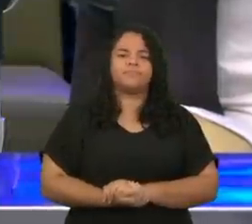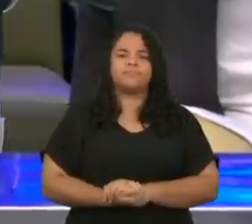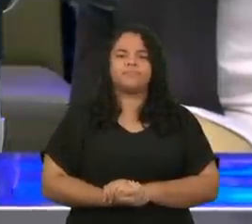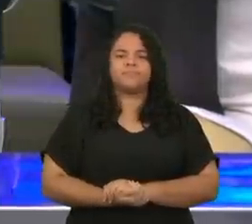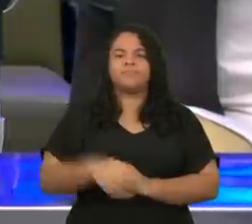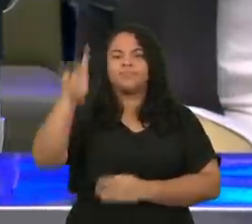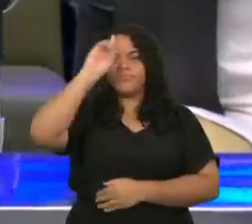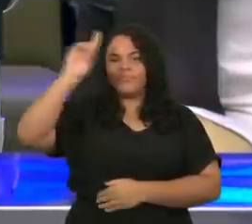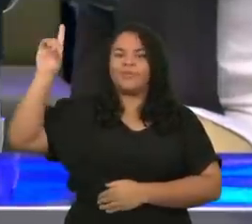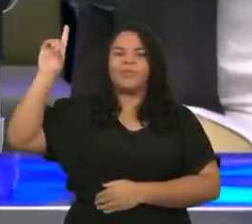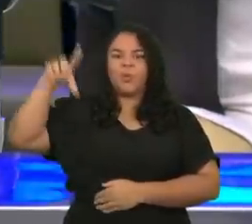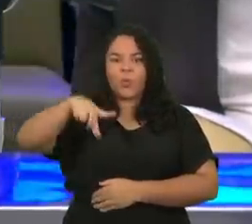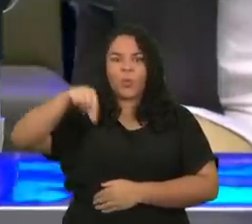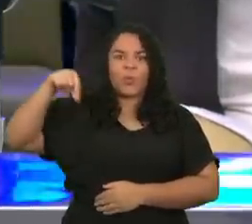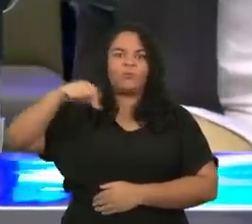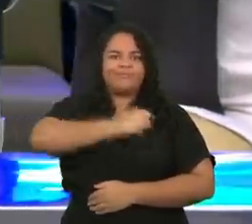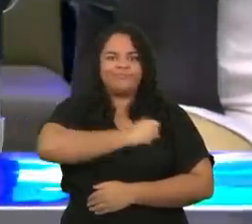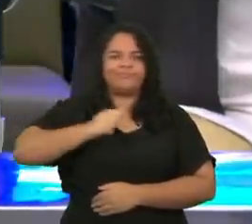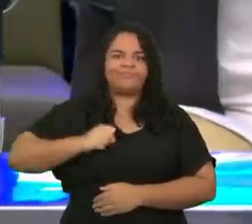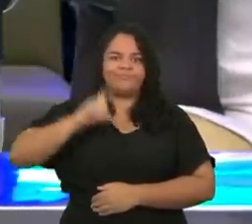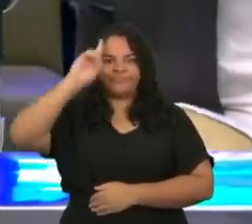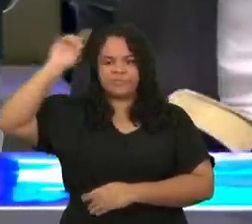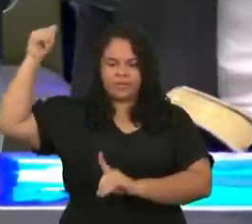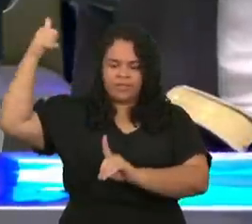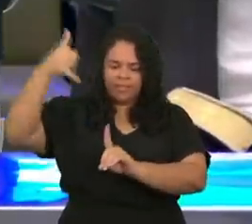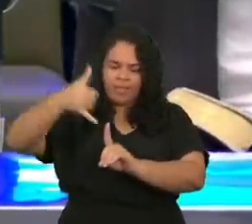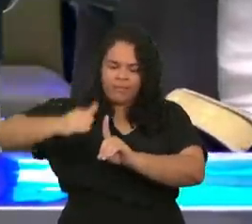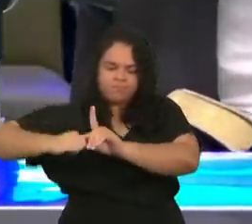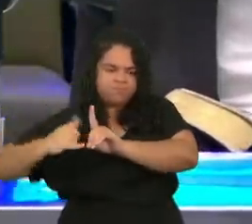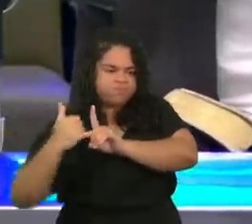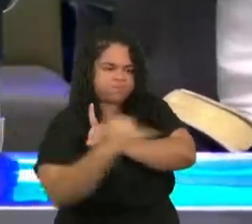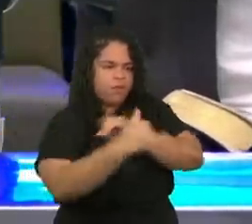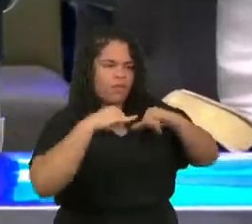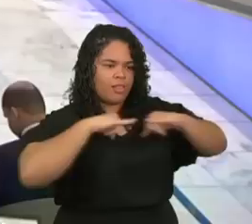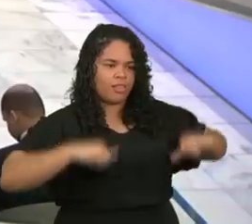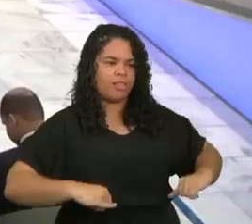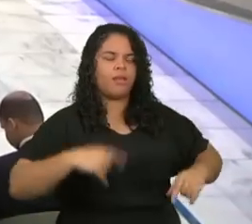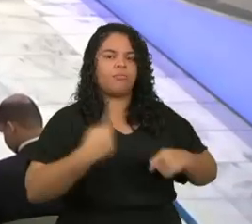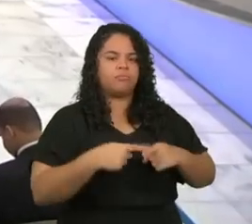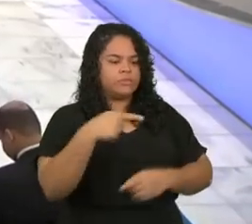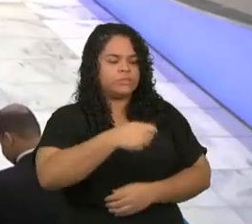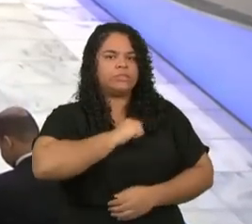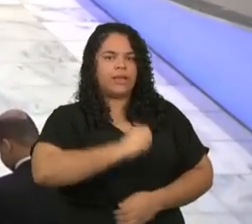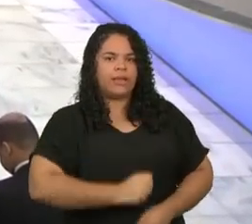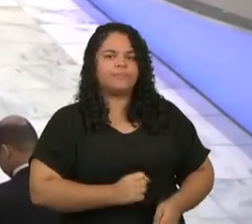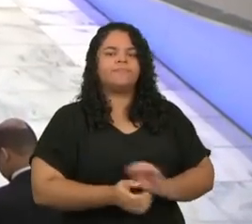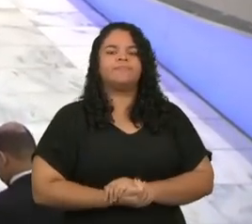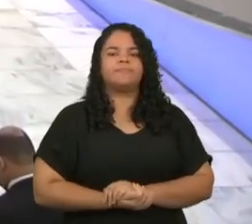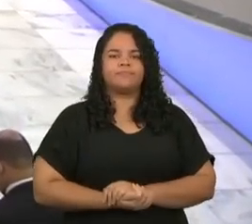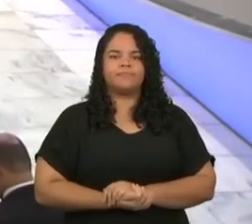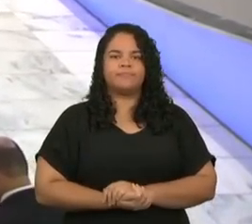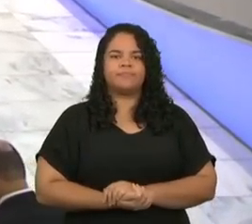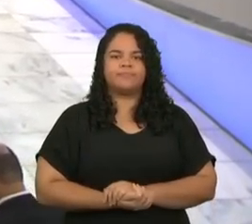dura mensagem para aquele sacerdote que era ele e no Versículo 13 diz porque já eu lhe fiz